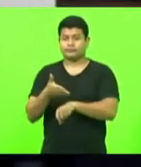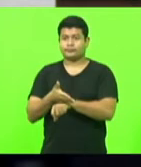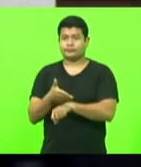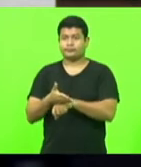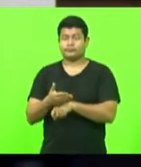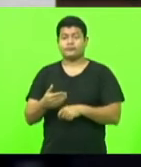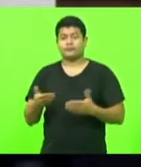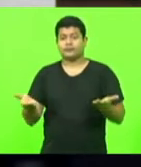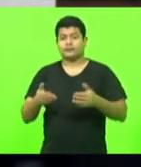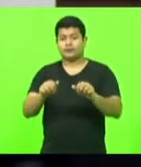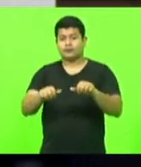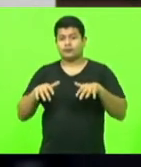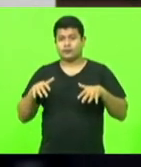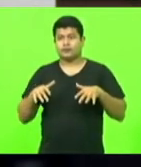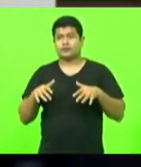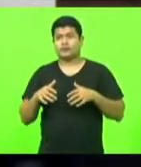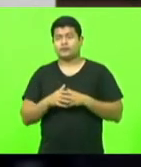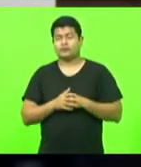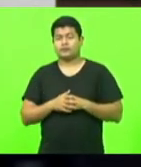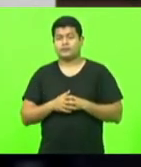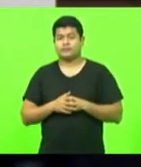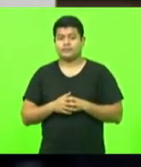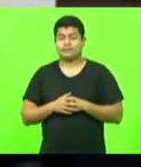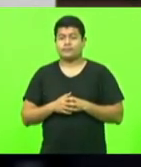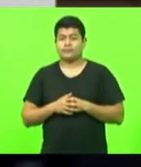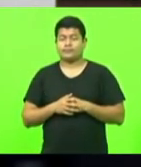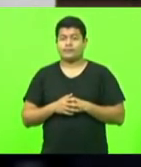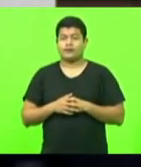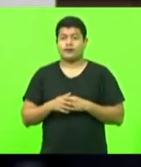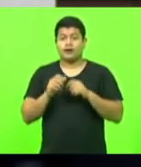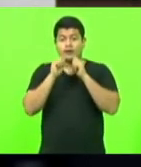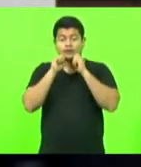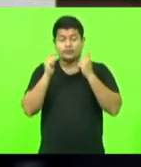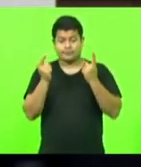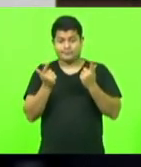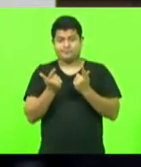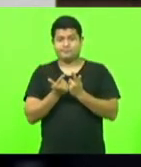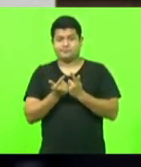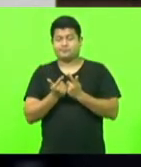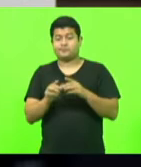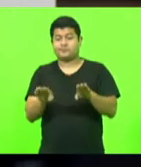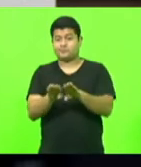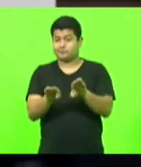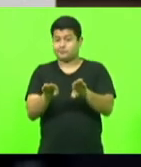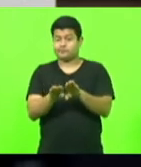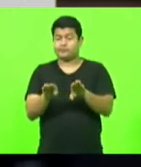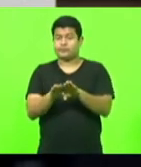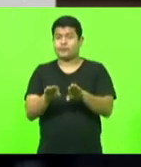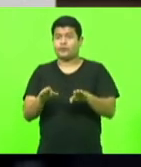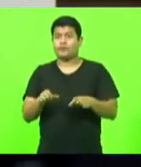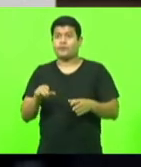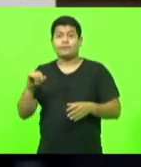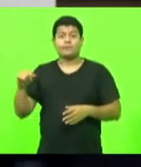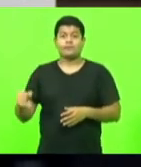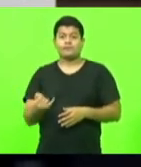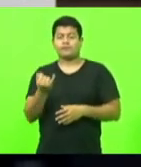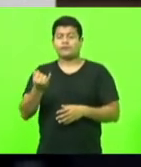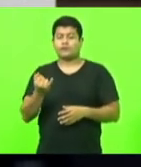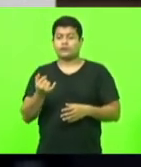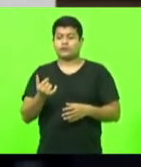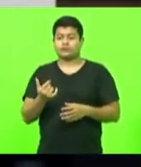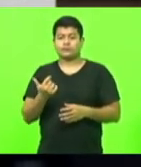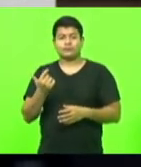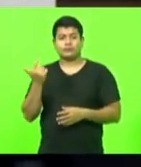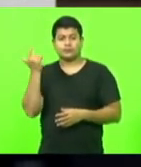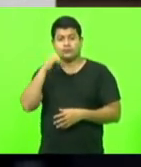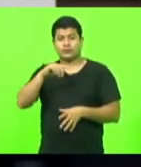sessão plenária aqui da Assembleia Legislativa, e também na oportunidade que já fazemos o sorteio para a